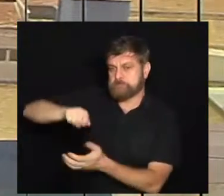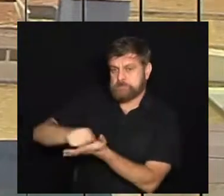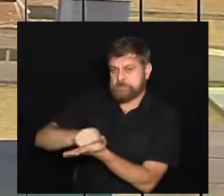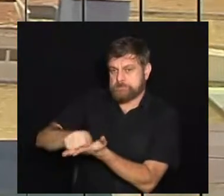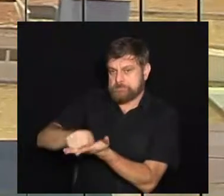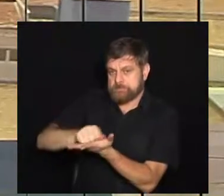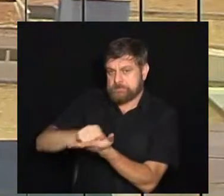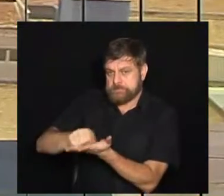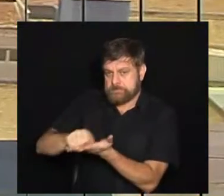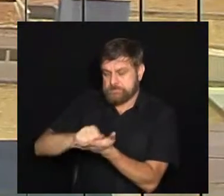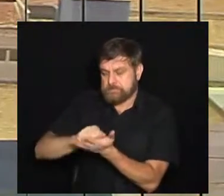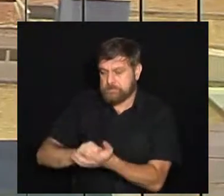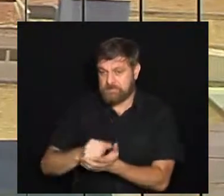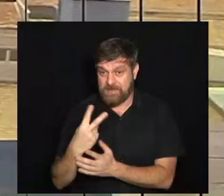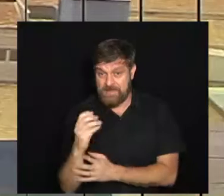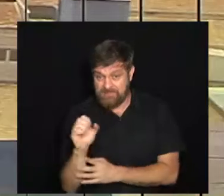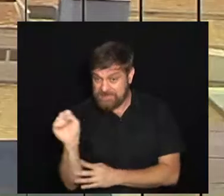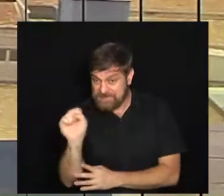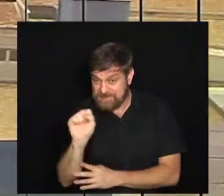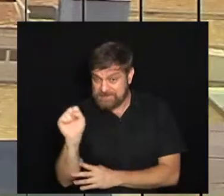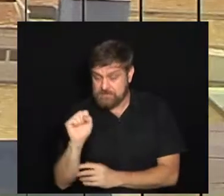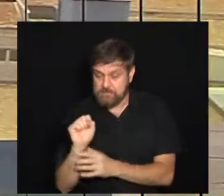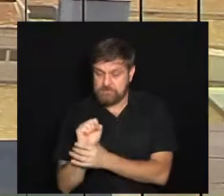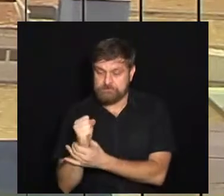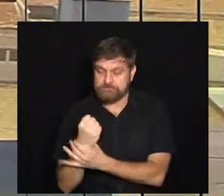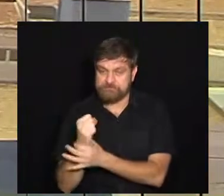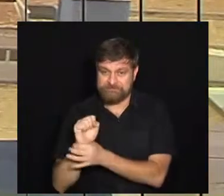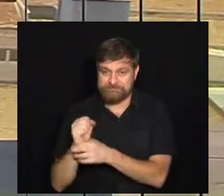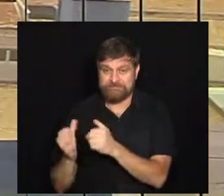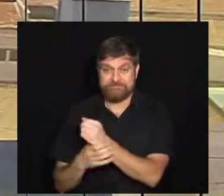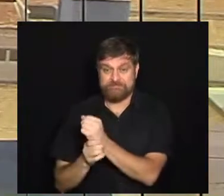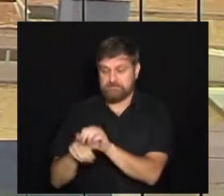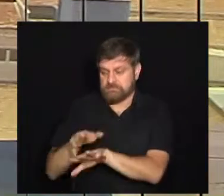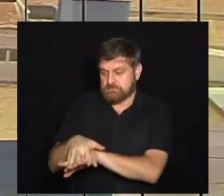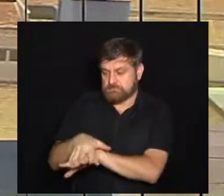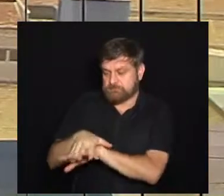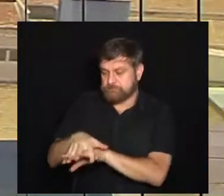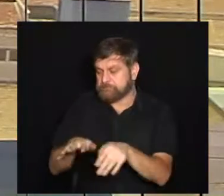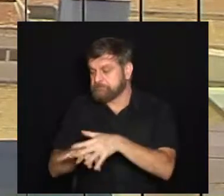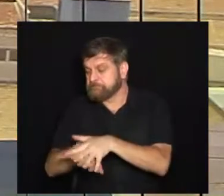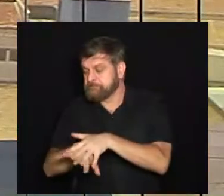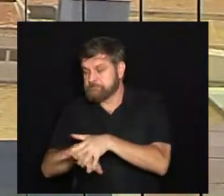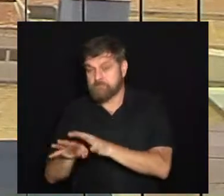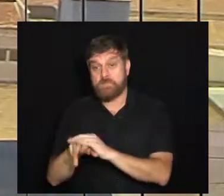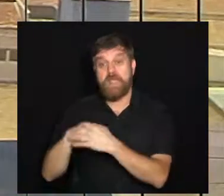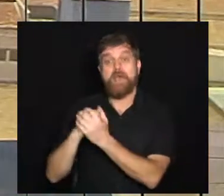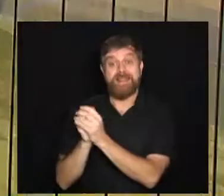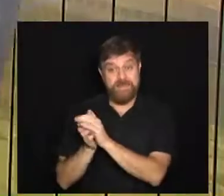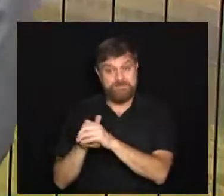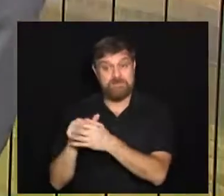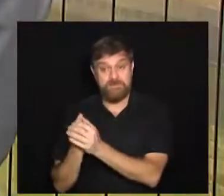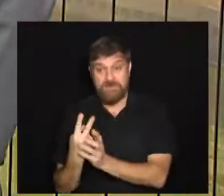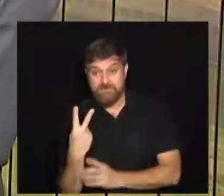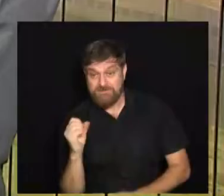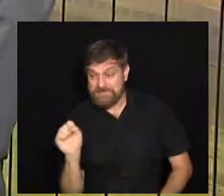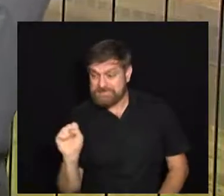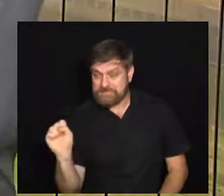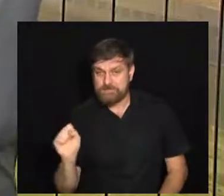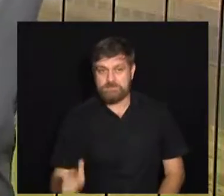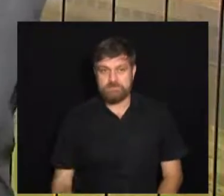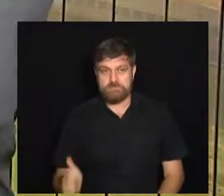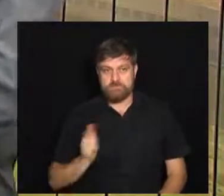eu falei 20 segundos águas tá bom frente e trás palma unhas polegar todos os dedos entre os dedos e não chegando